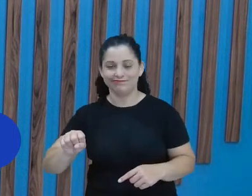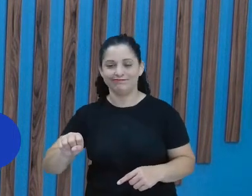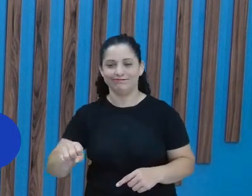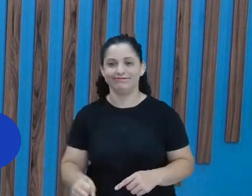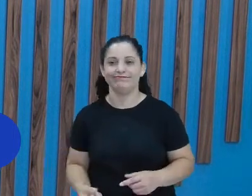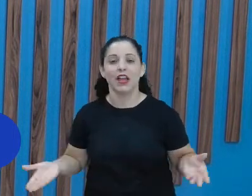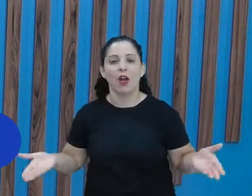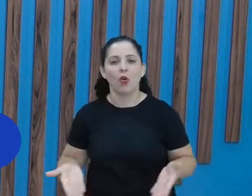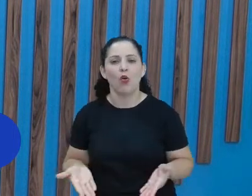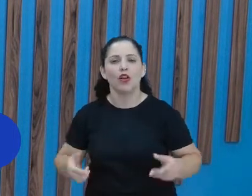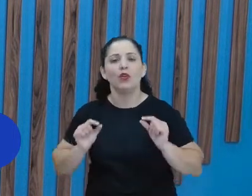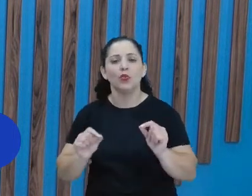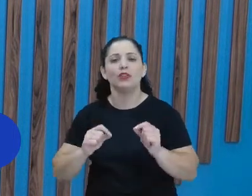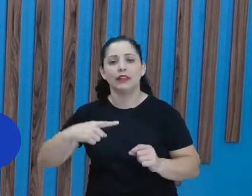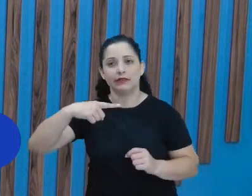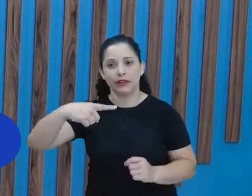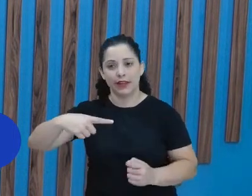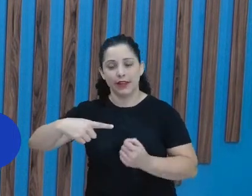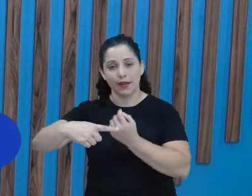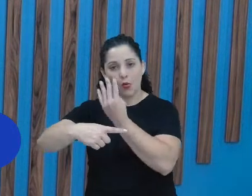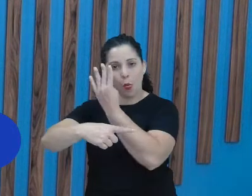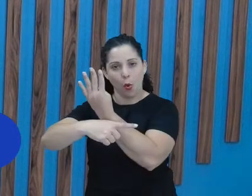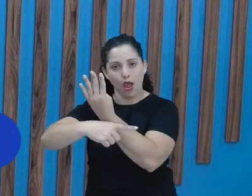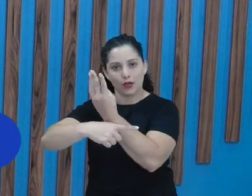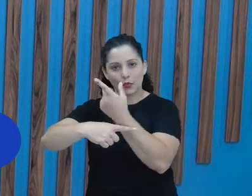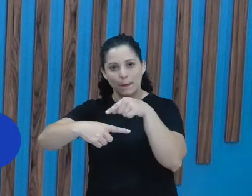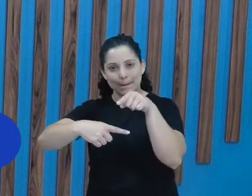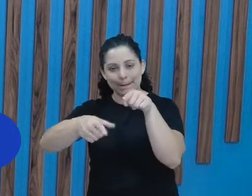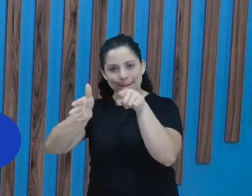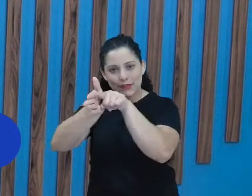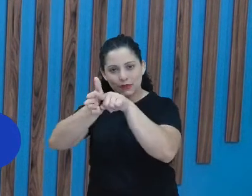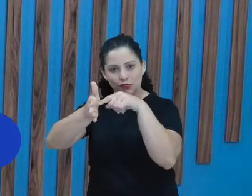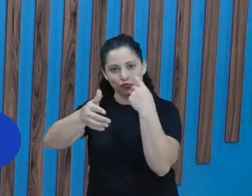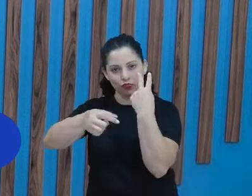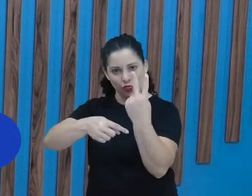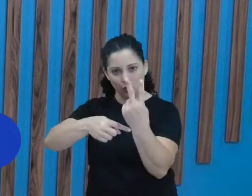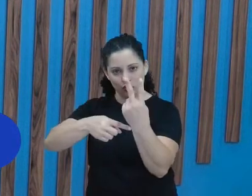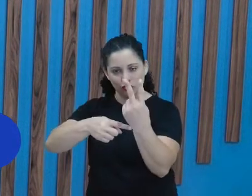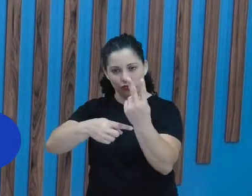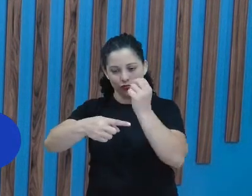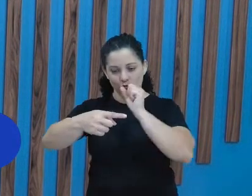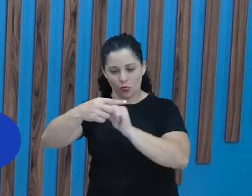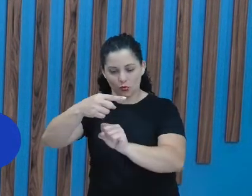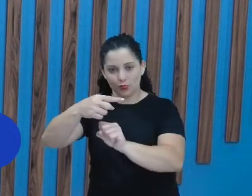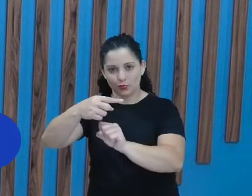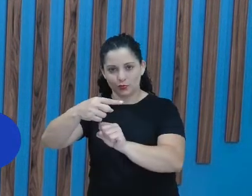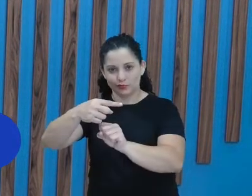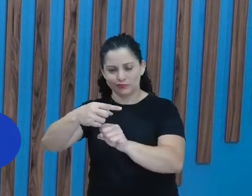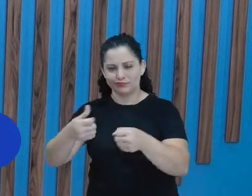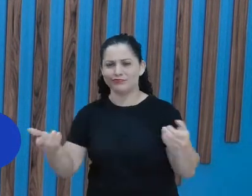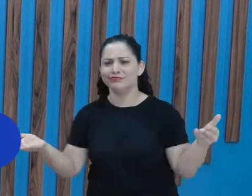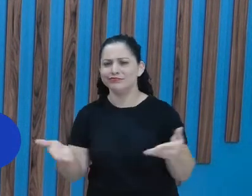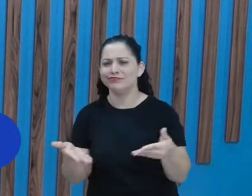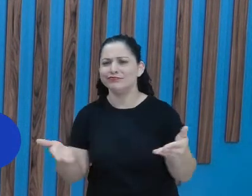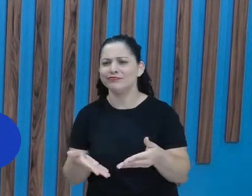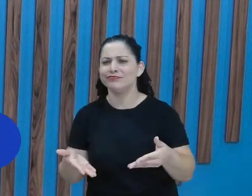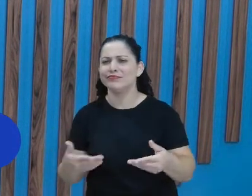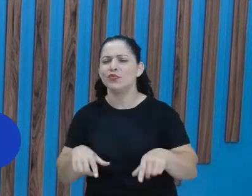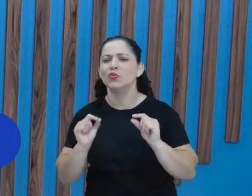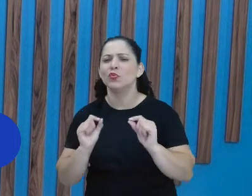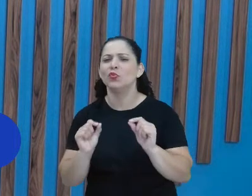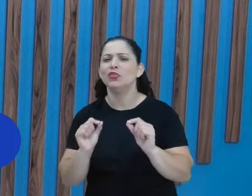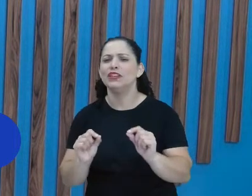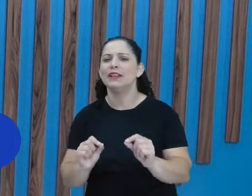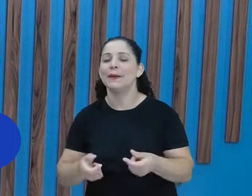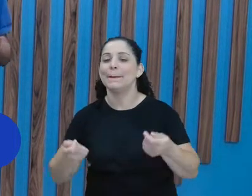E aí vai ficar 4 menos 2, vai dar 2 sobre 8. Só que 2 sobre 8, eu disse a